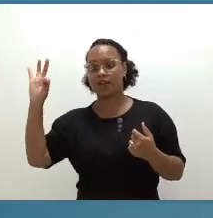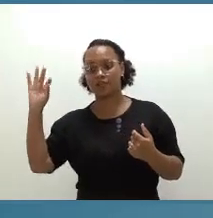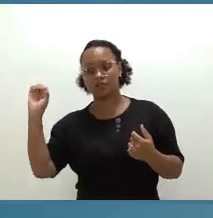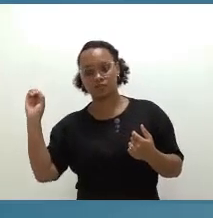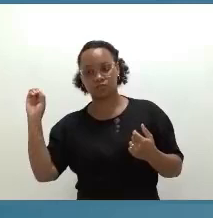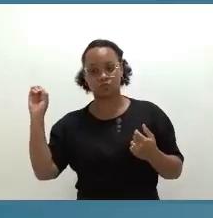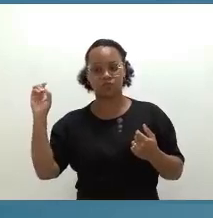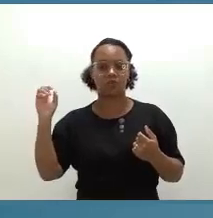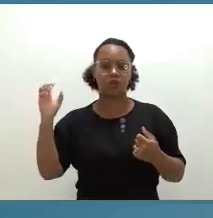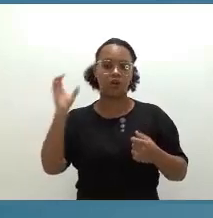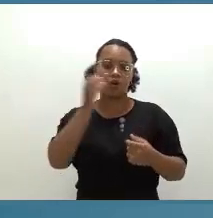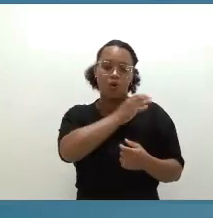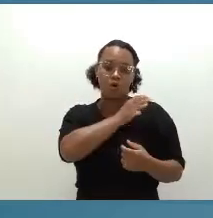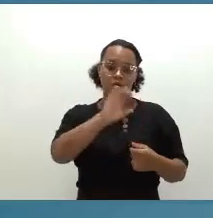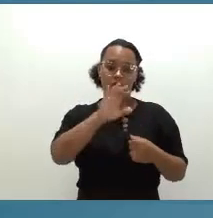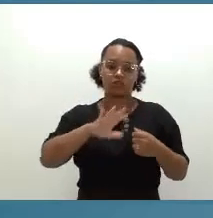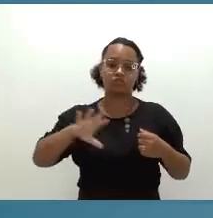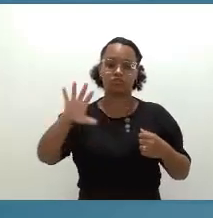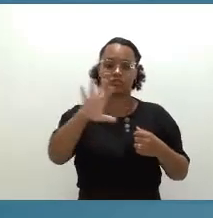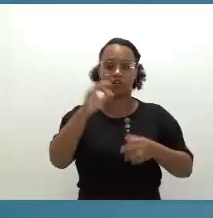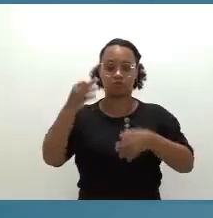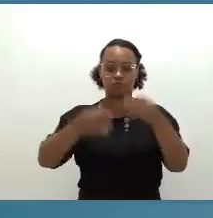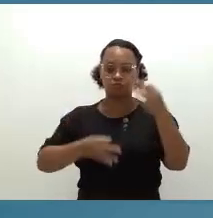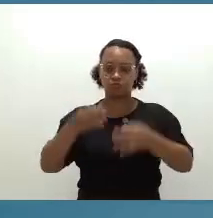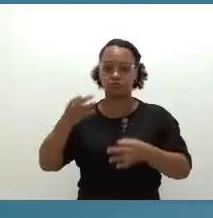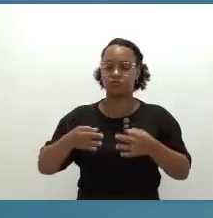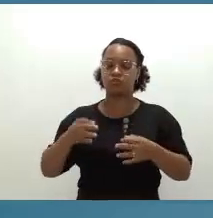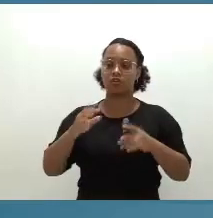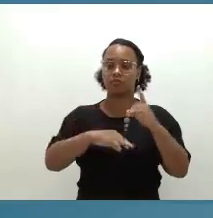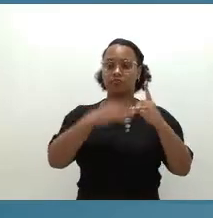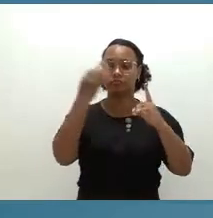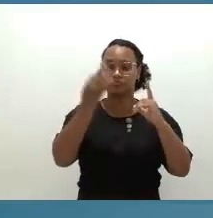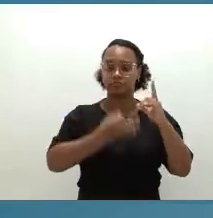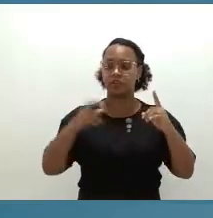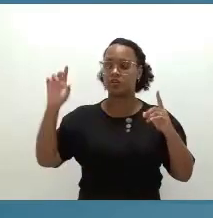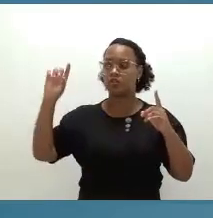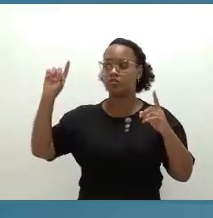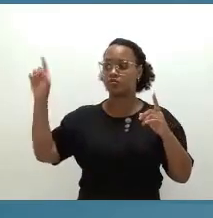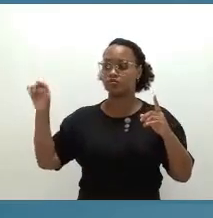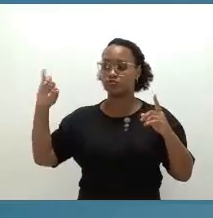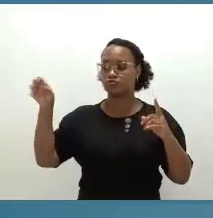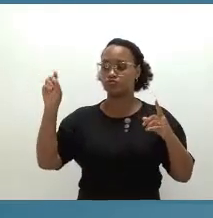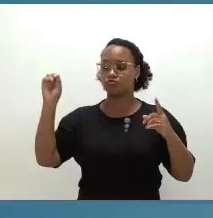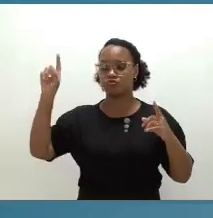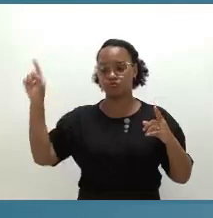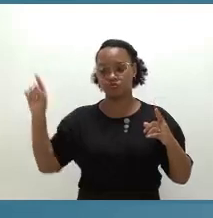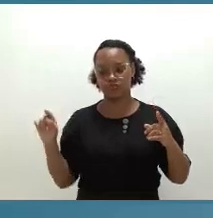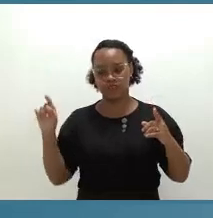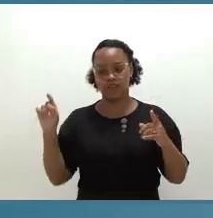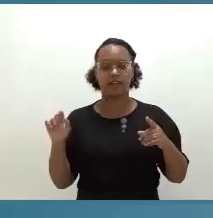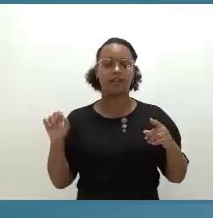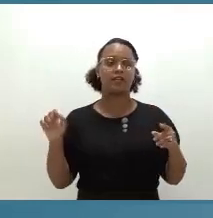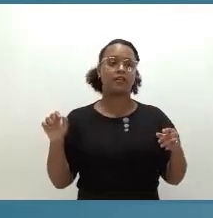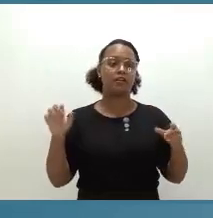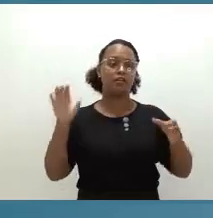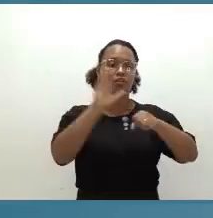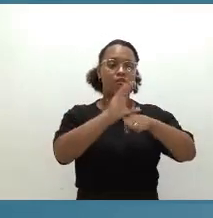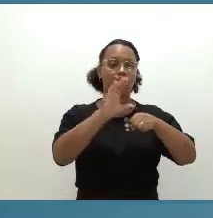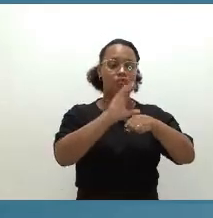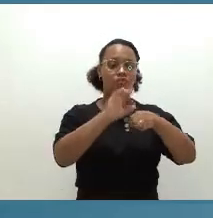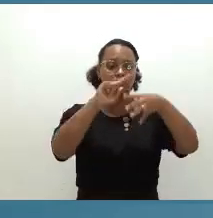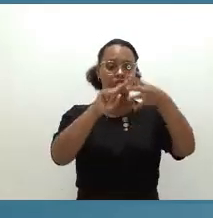Corregedoria Geral de Justiça, desembargador José Roberto Pinheiro Maia Bezerra Júnior, e no Conselho da